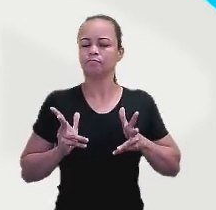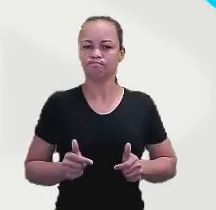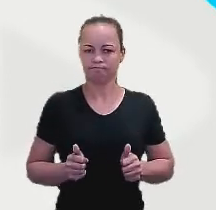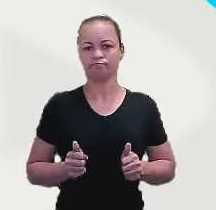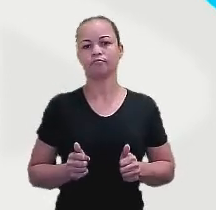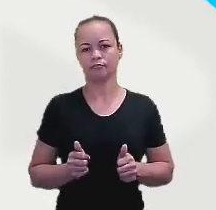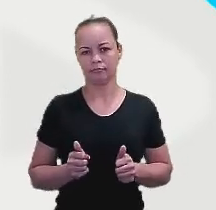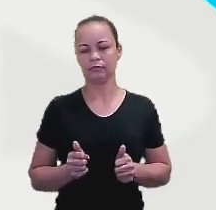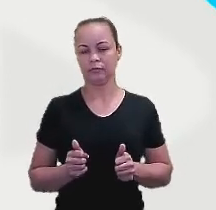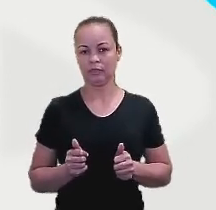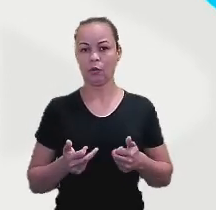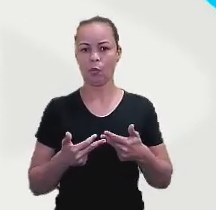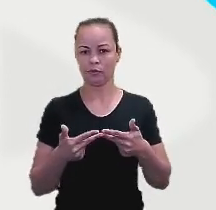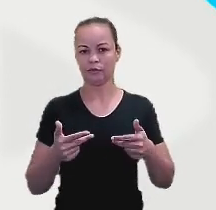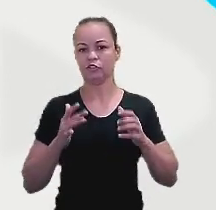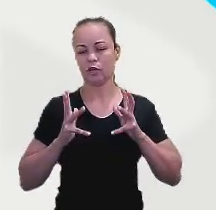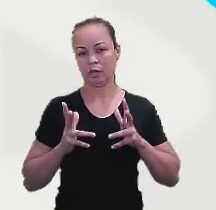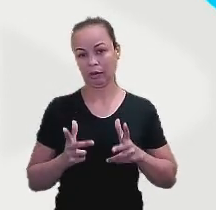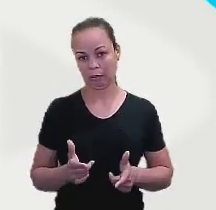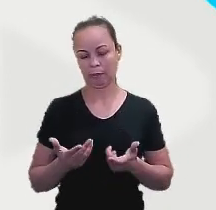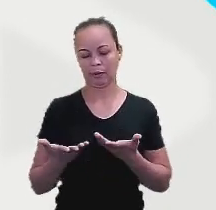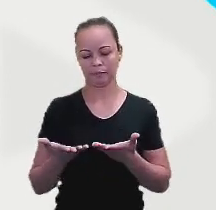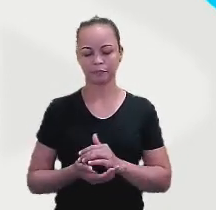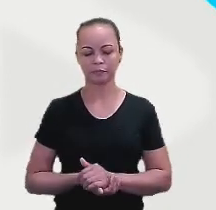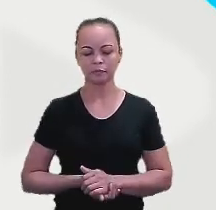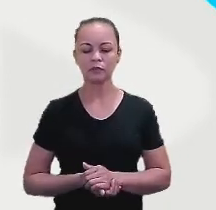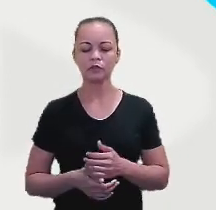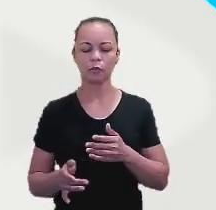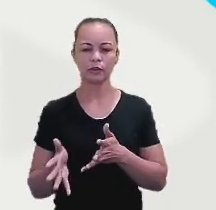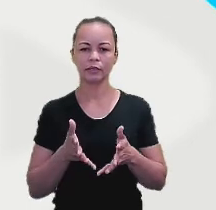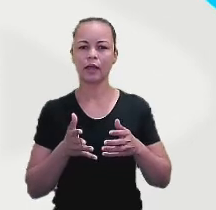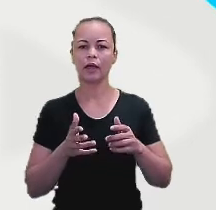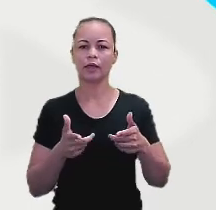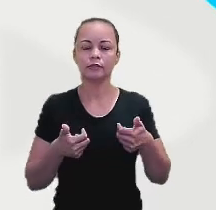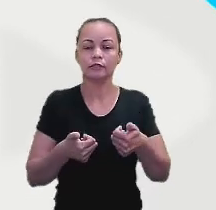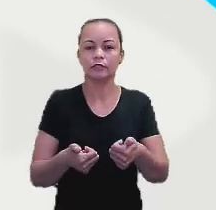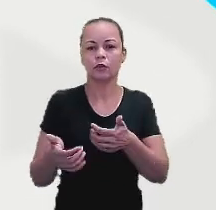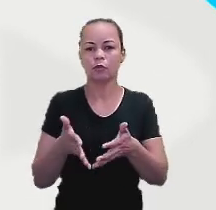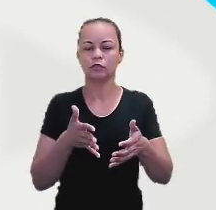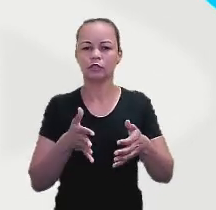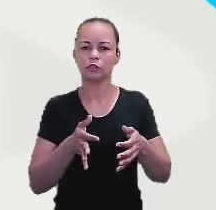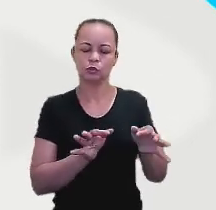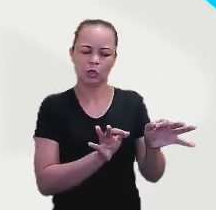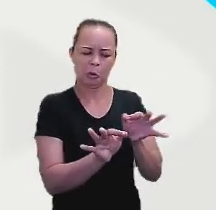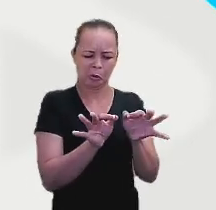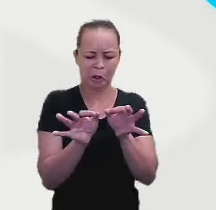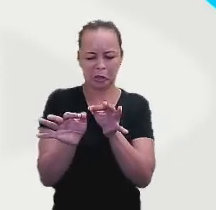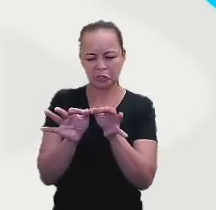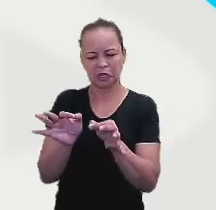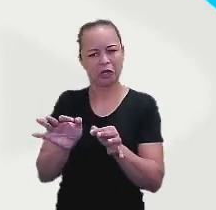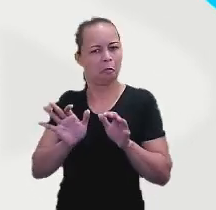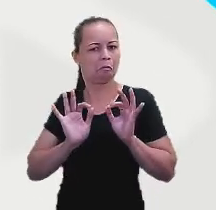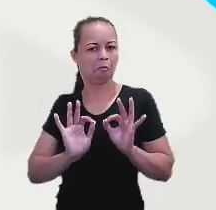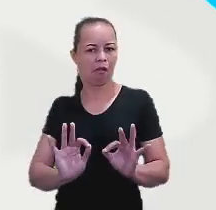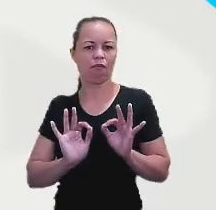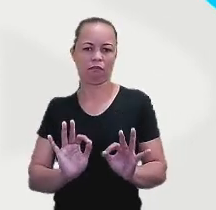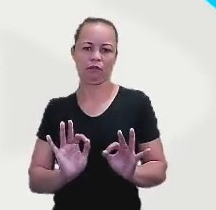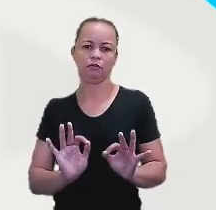higiene. Então, é algo limpo. Qualidade é a condição do que é bem acabado, bem feito, né? Uma